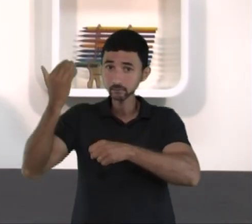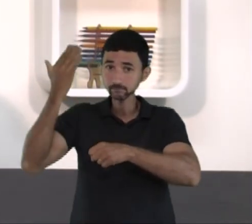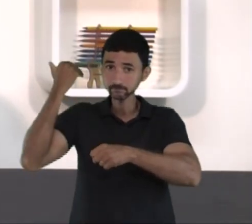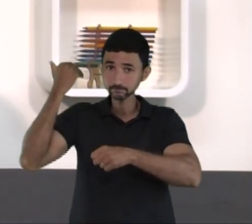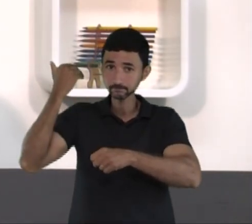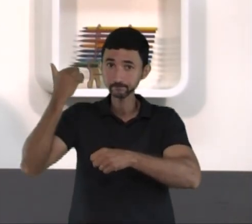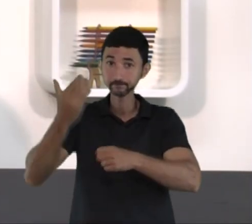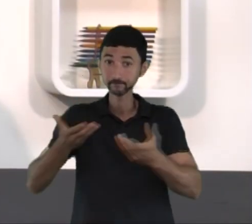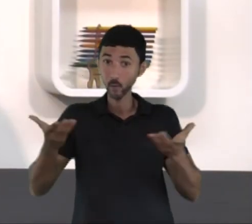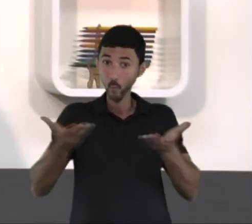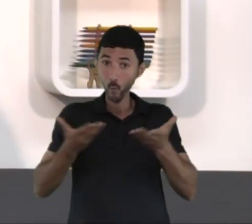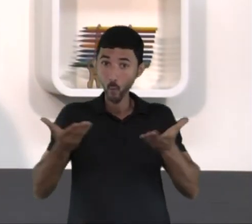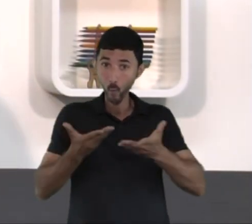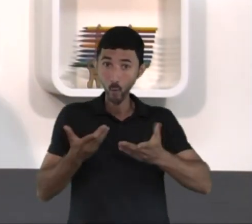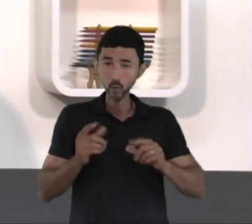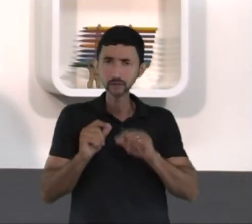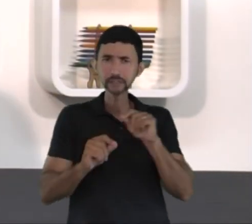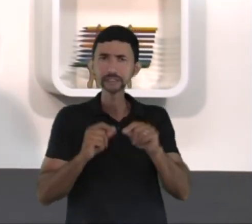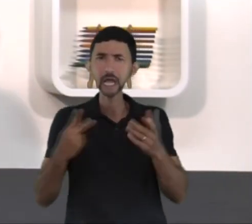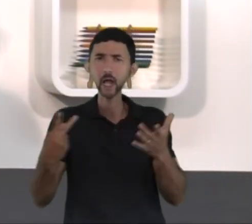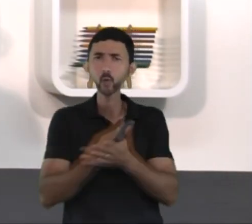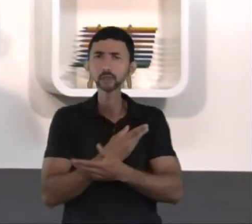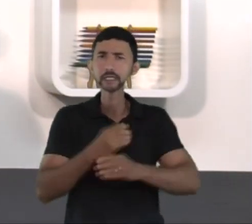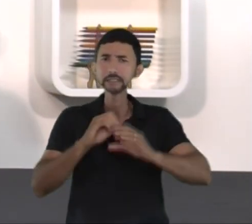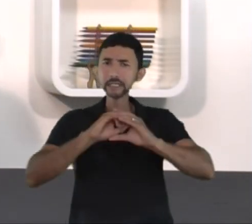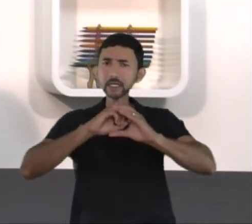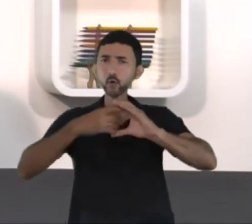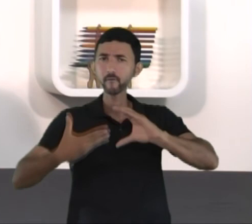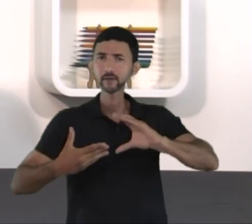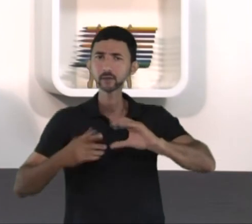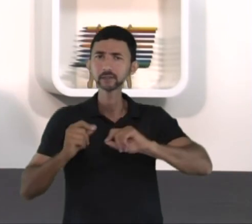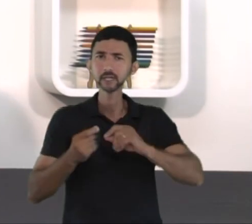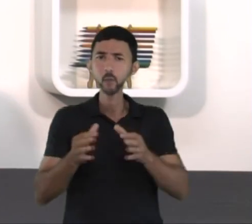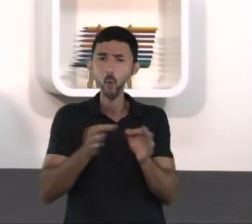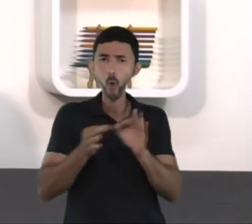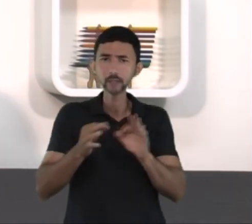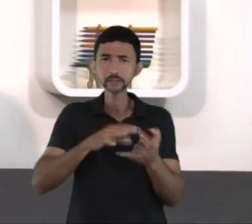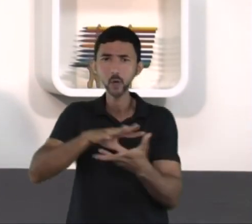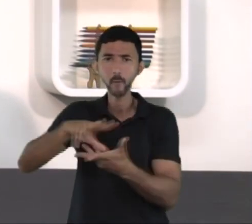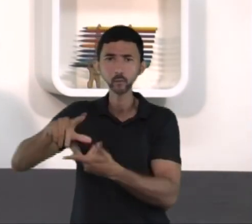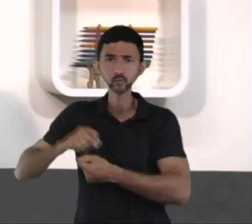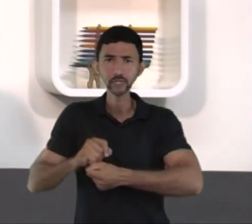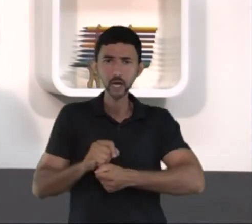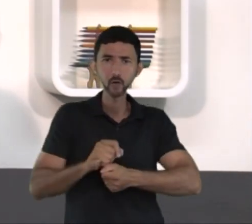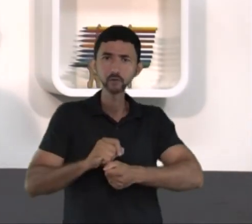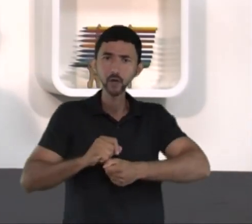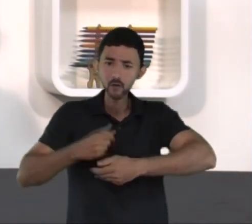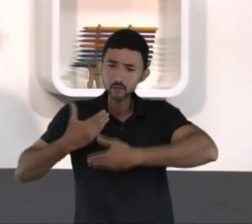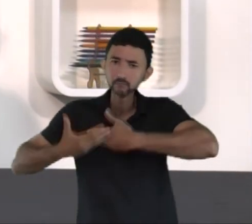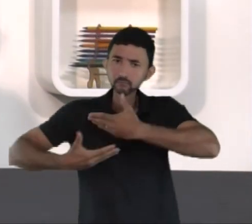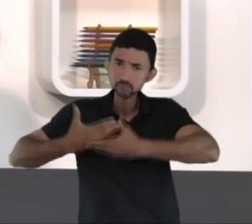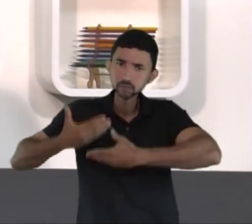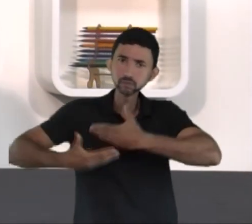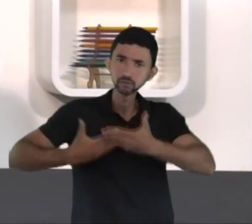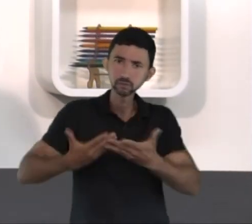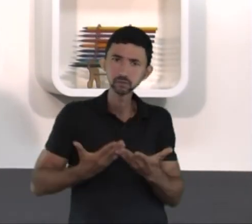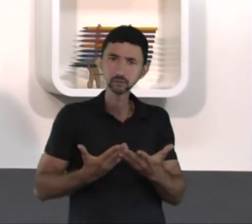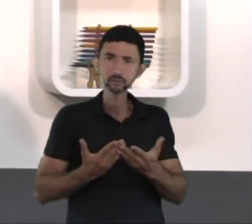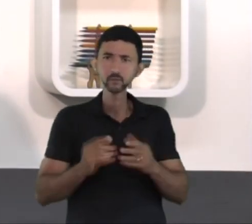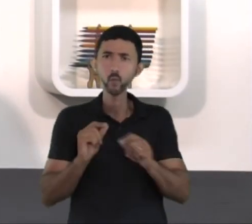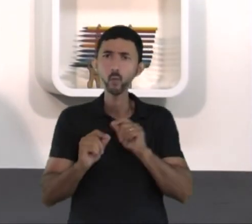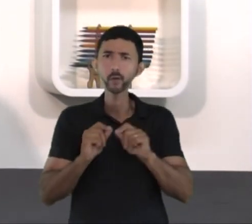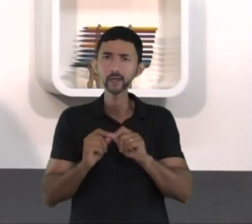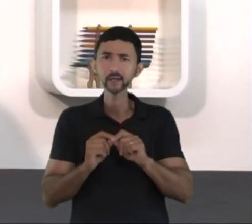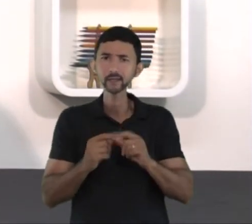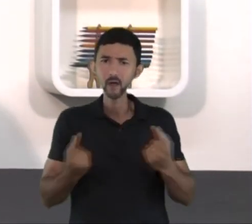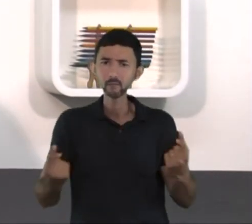né? Hoje, a configuração da ordem mundial ela está se desenhando por um confronto cada